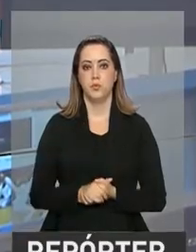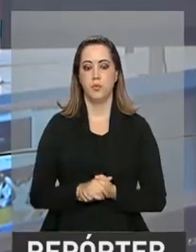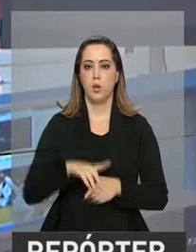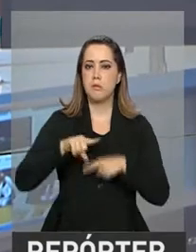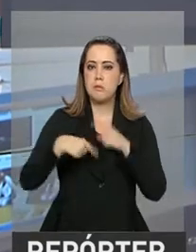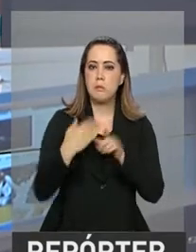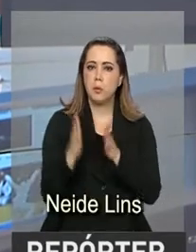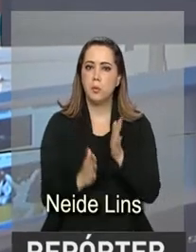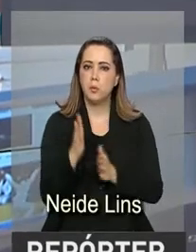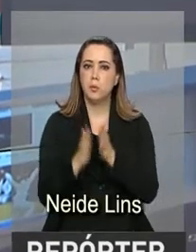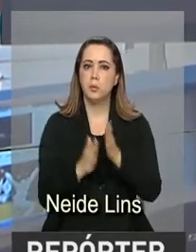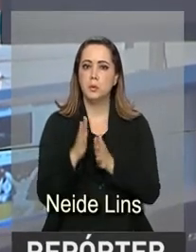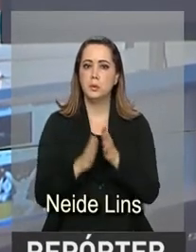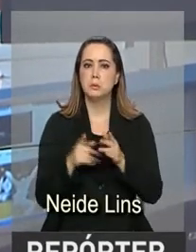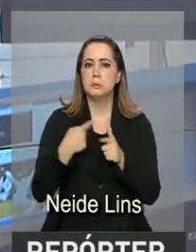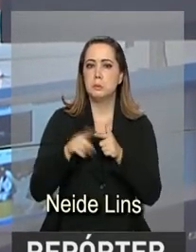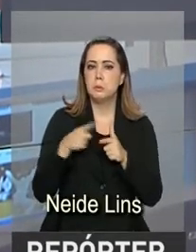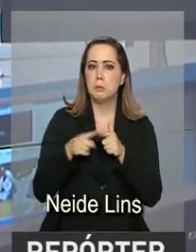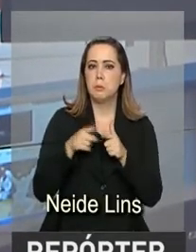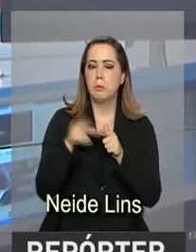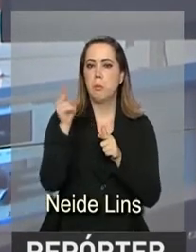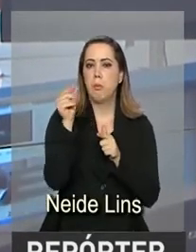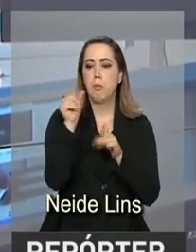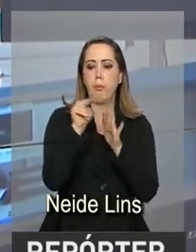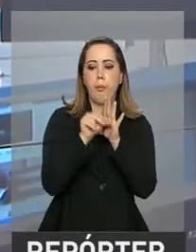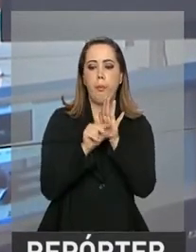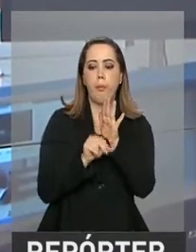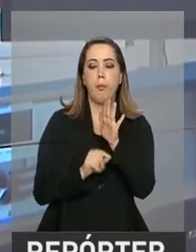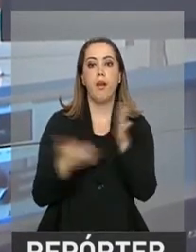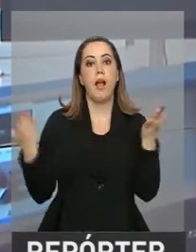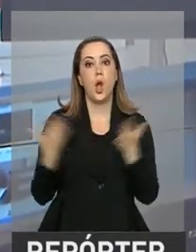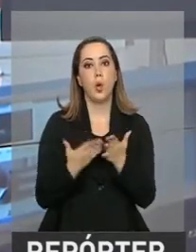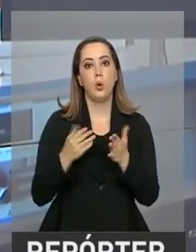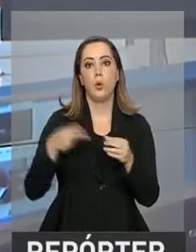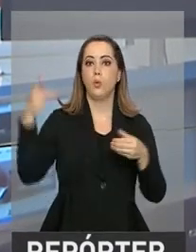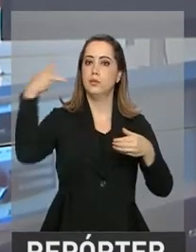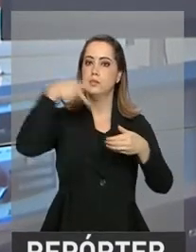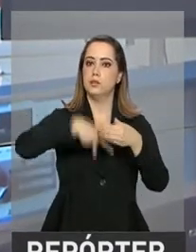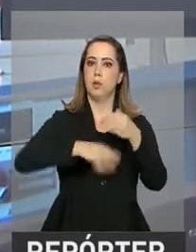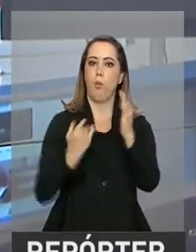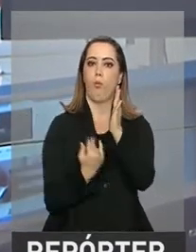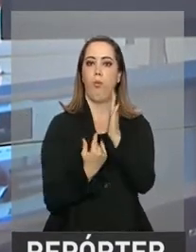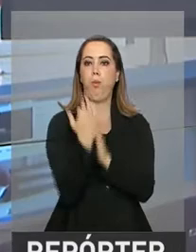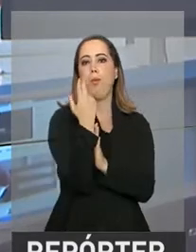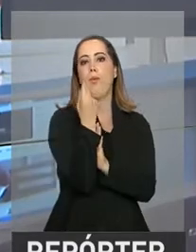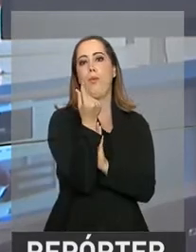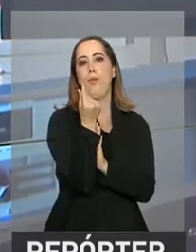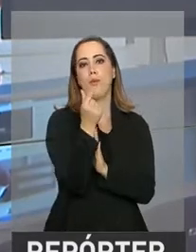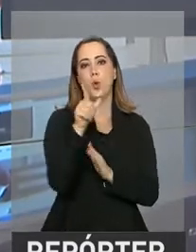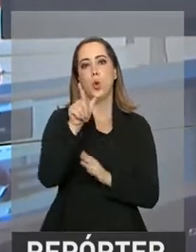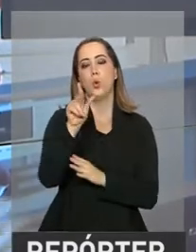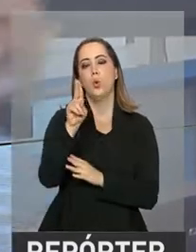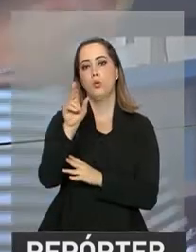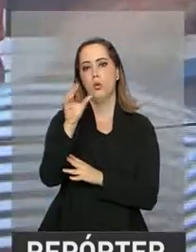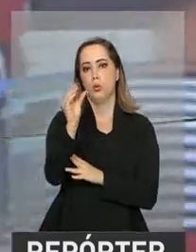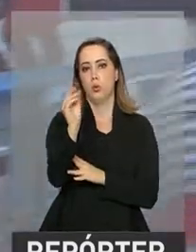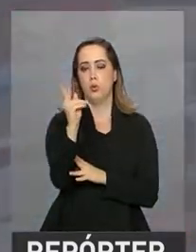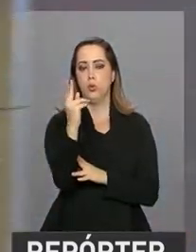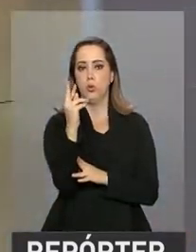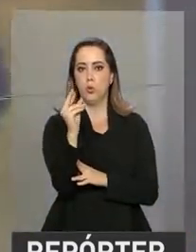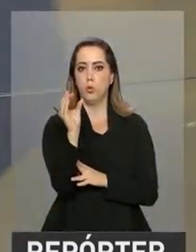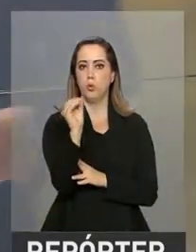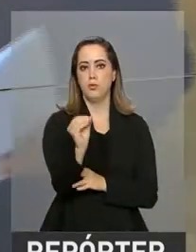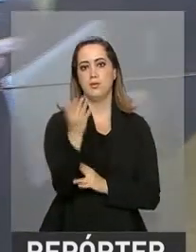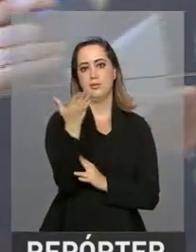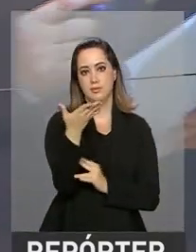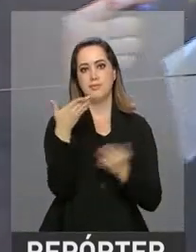depois de um período de prejuízo a petrobrás teve lucro de 370 milhões de reais neste segundo trimestre o repórter paulo la